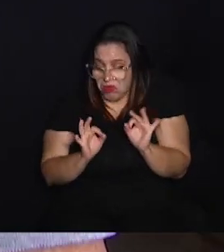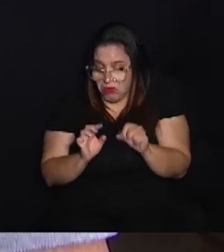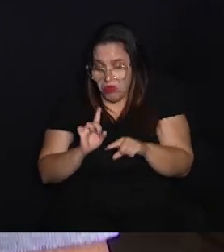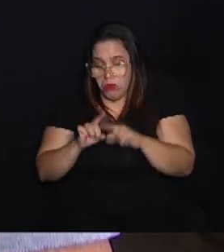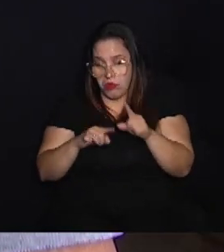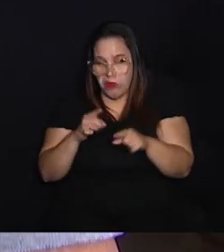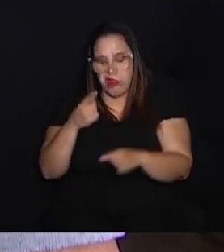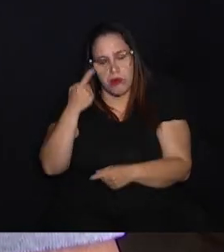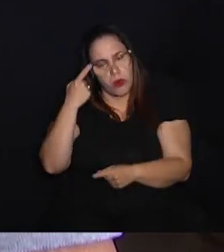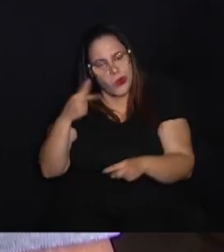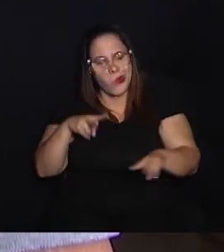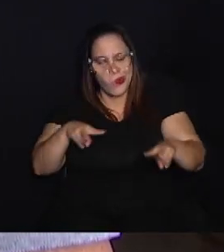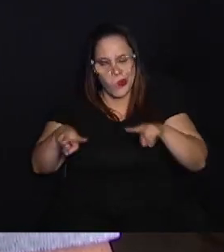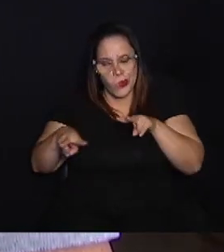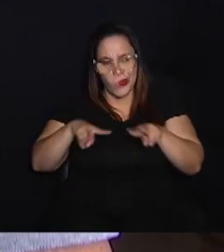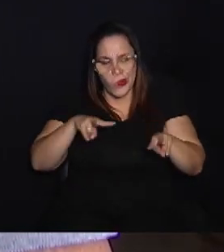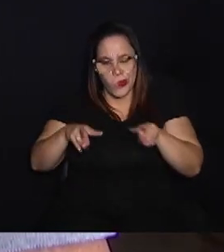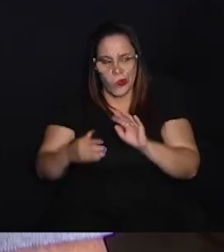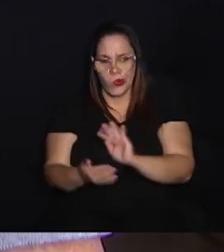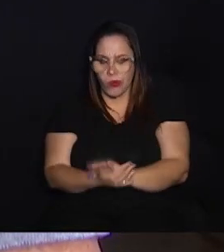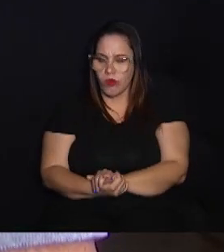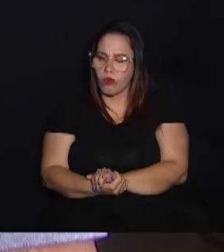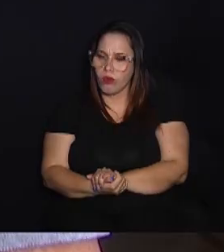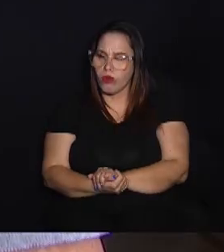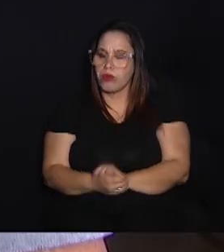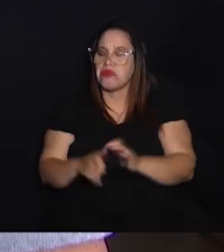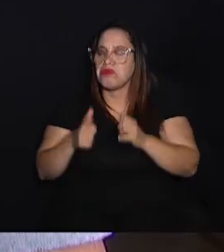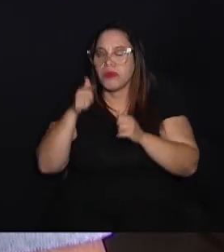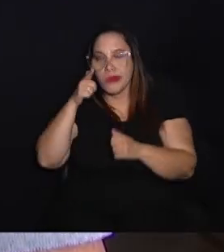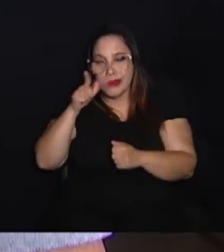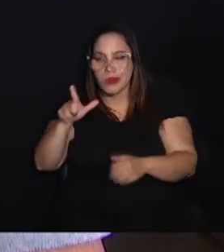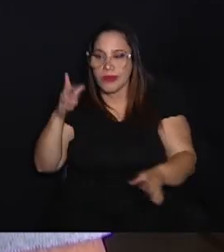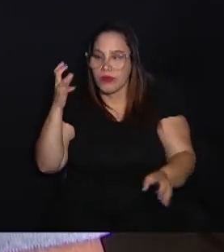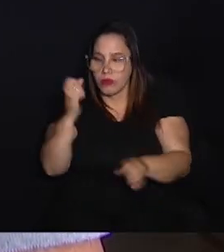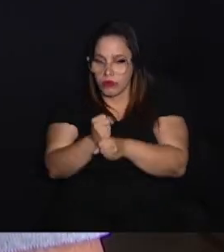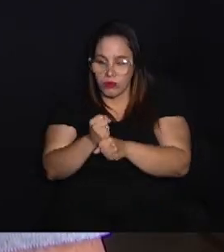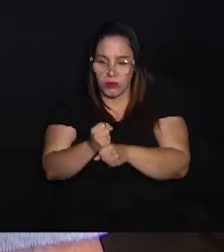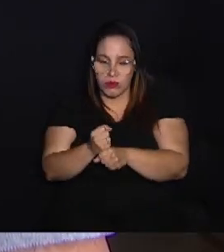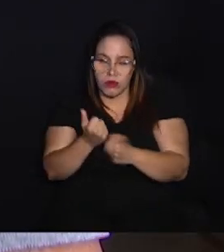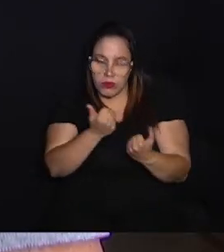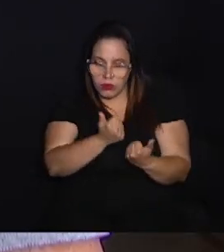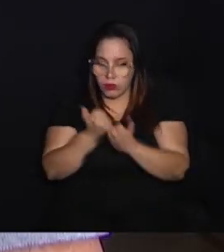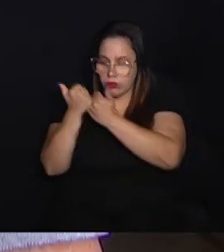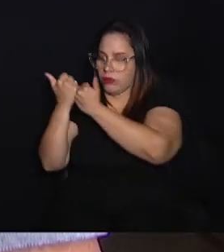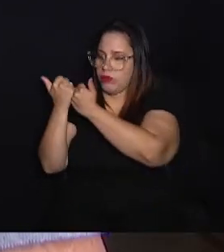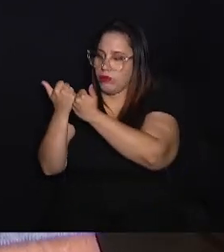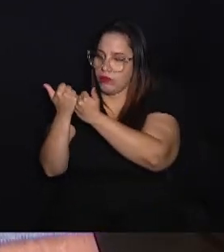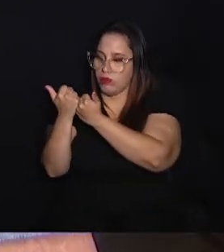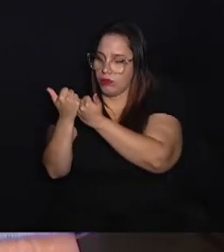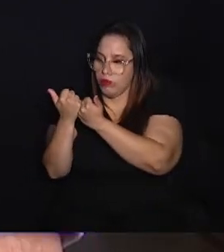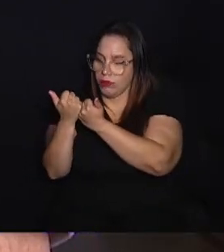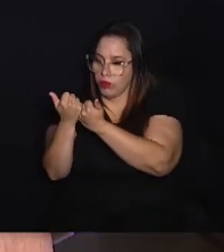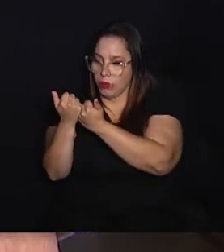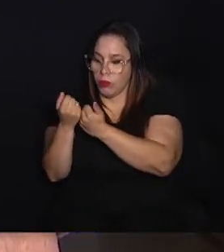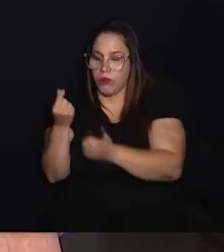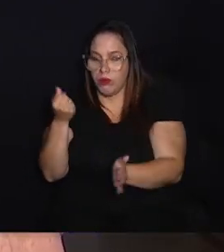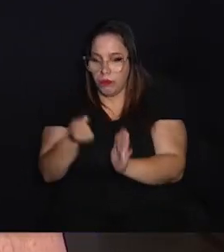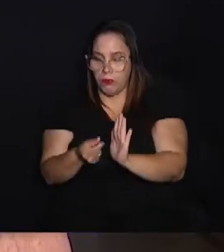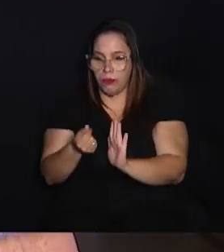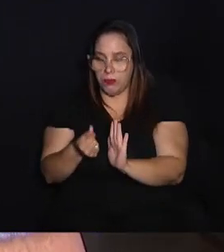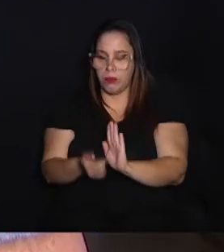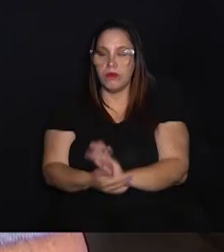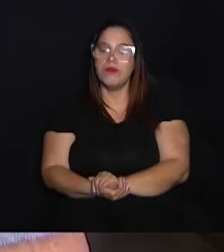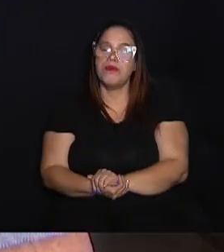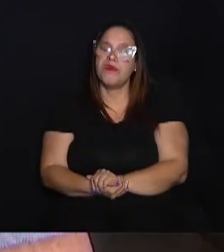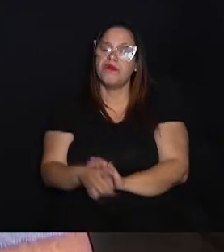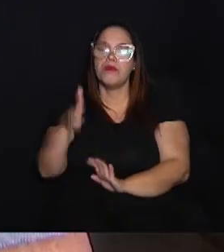foi observado e nós conseguimos, junto a alguns patrocinadores, recursos para